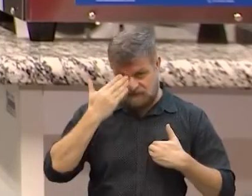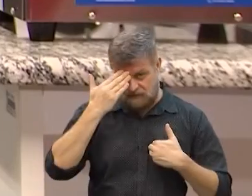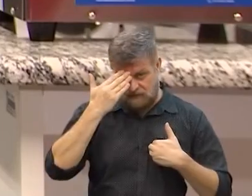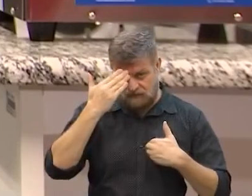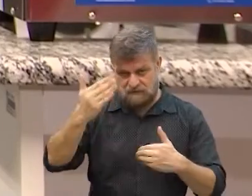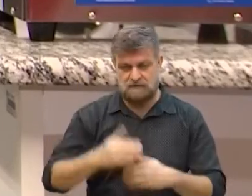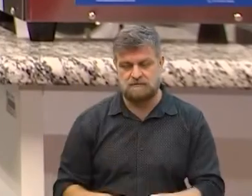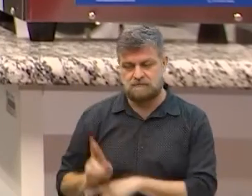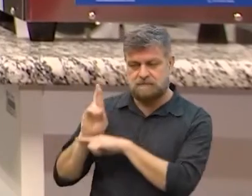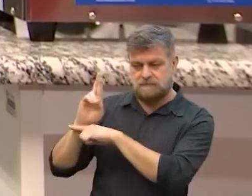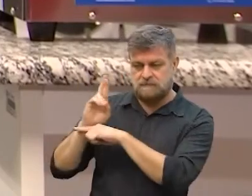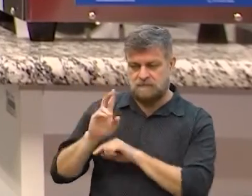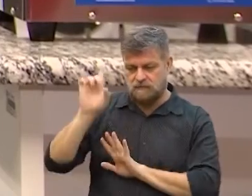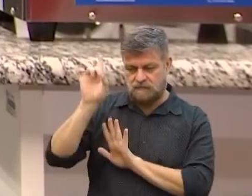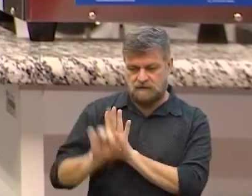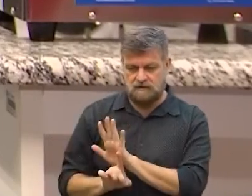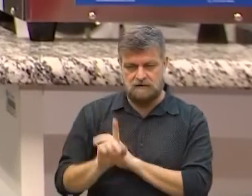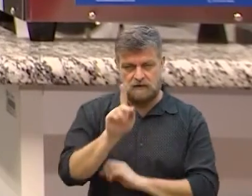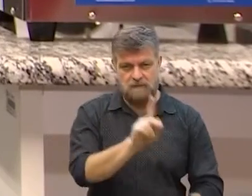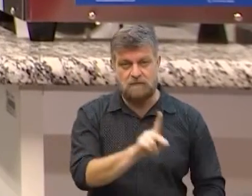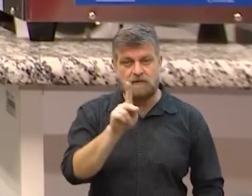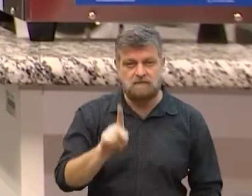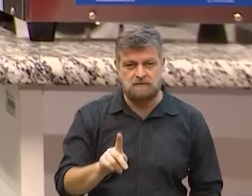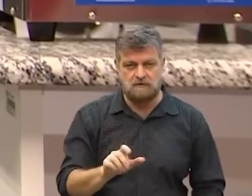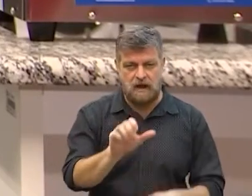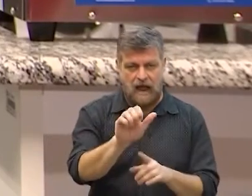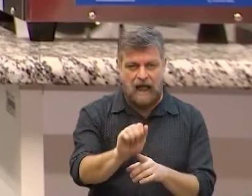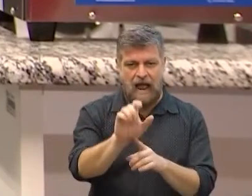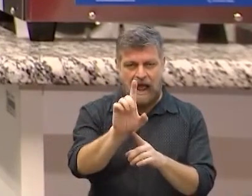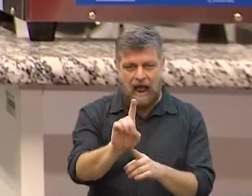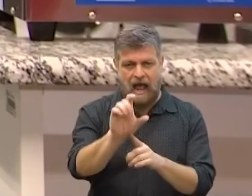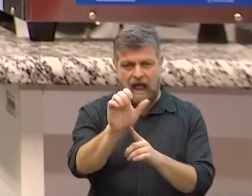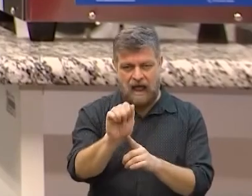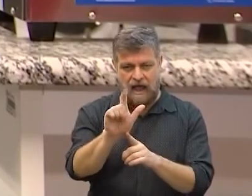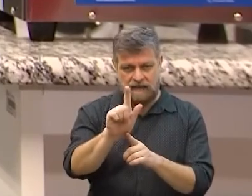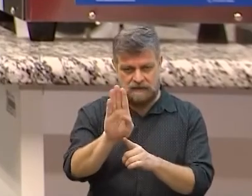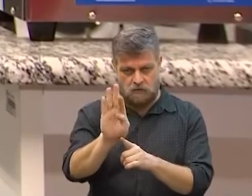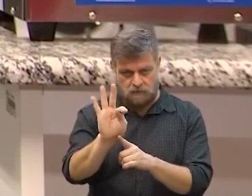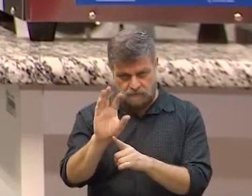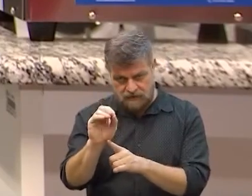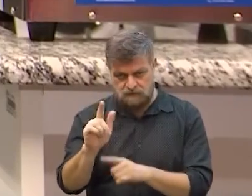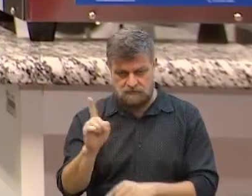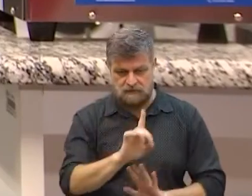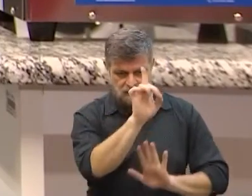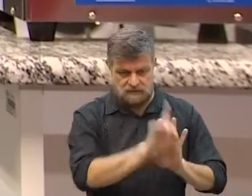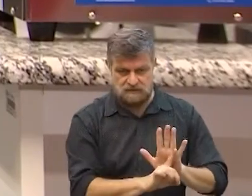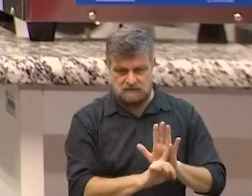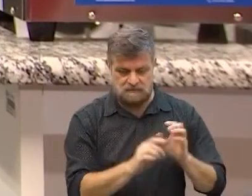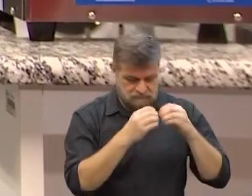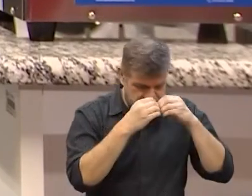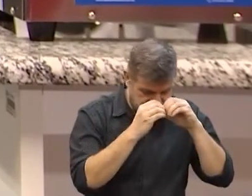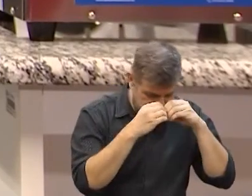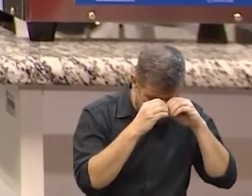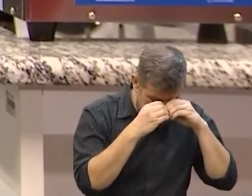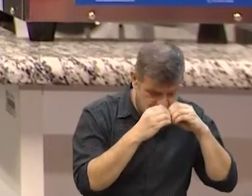nome do diretor, que é o professor Adalberto Fázio, né, que deixou a direção do Laboratório Nacional de